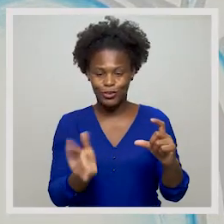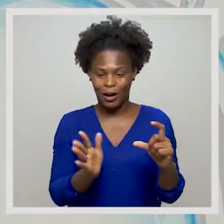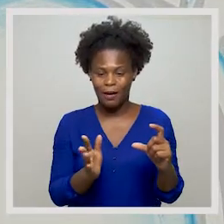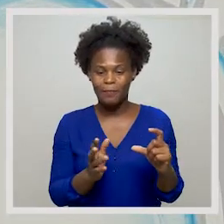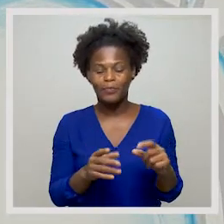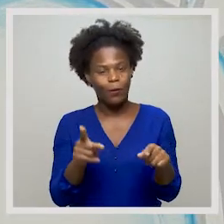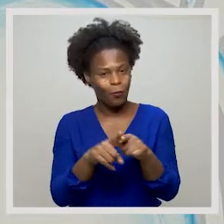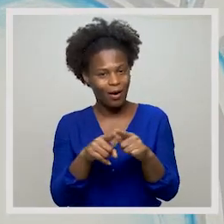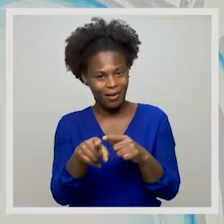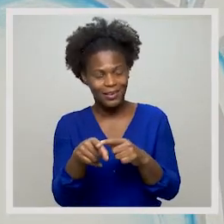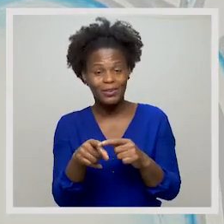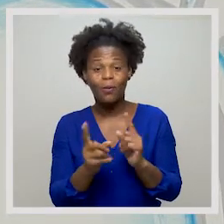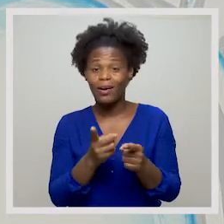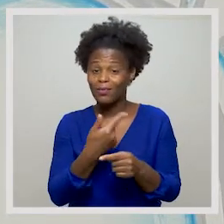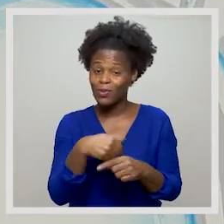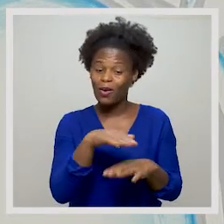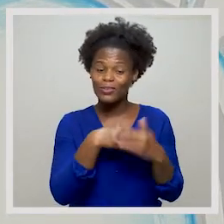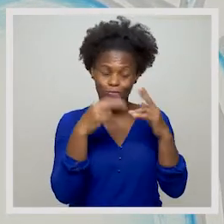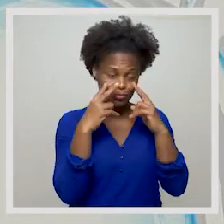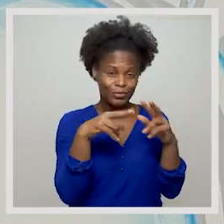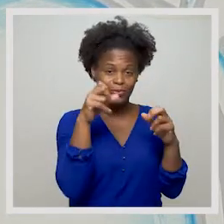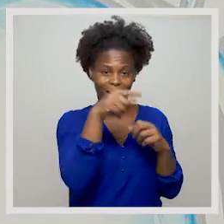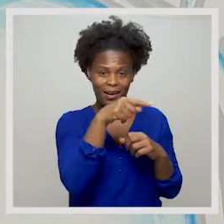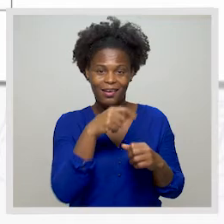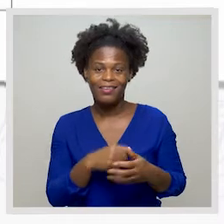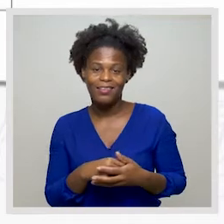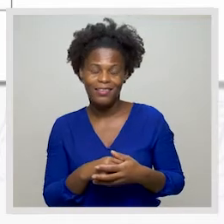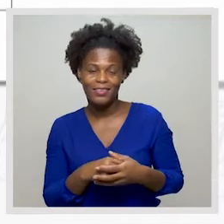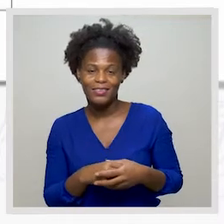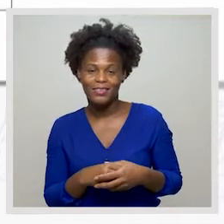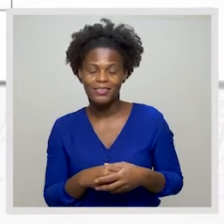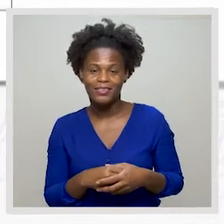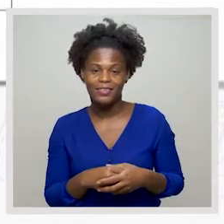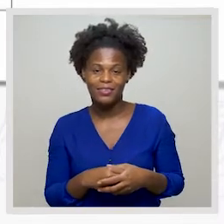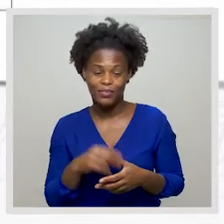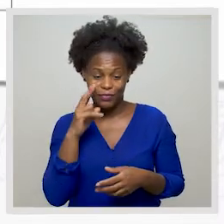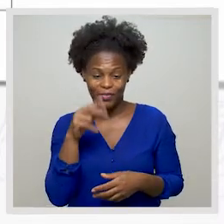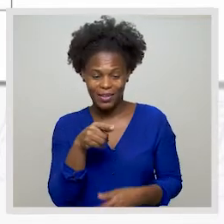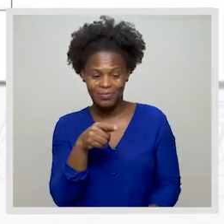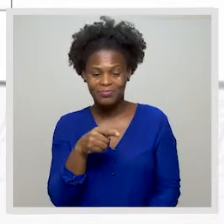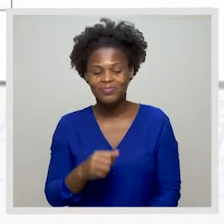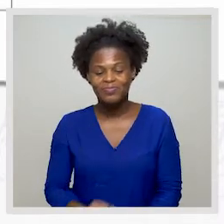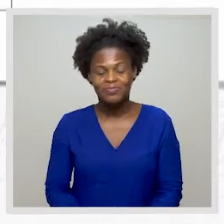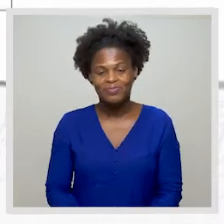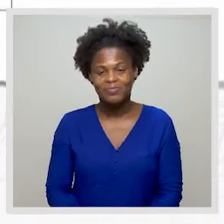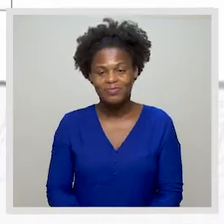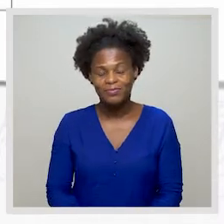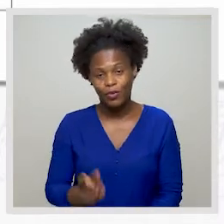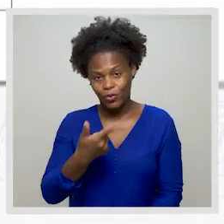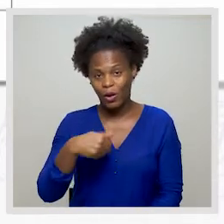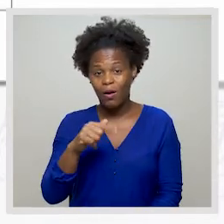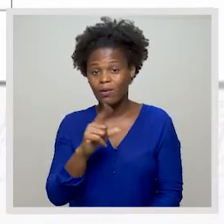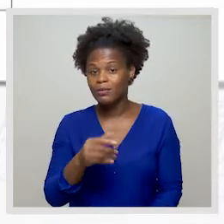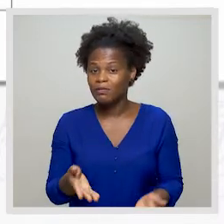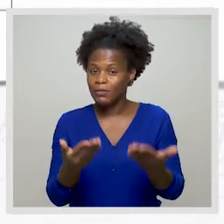são exatamente aquelas que nós encontramos. Viram? Está aqui. E